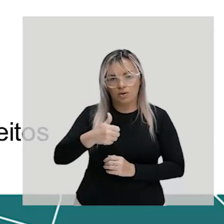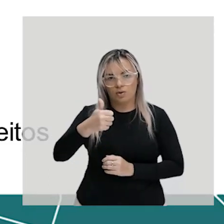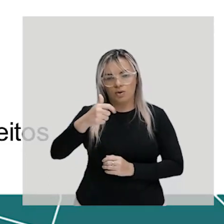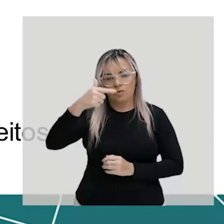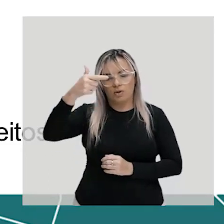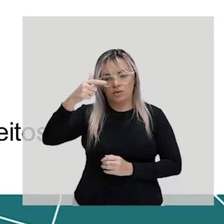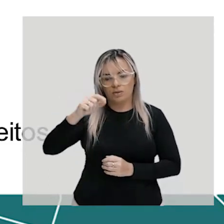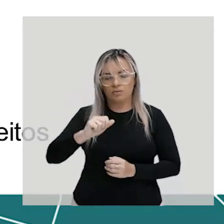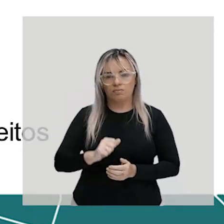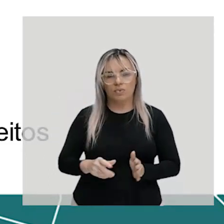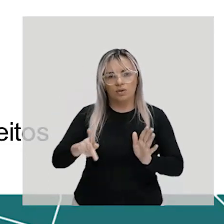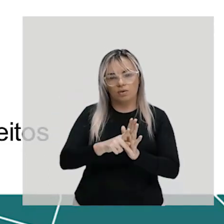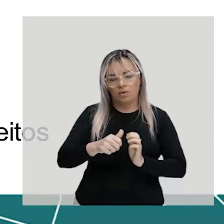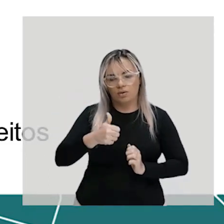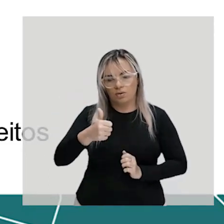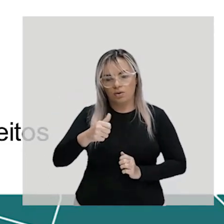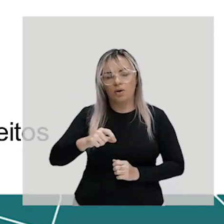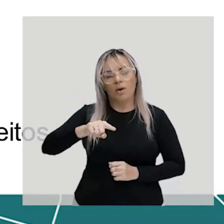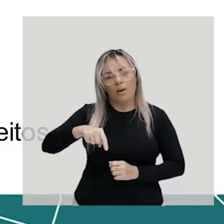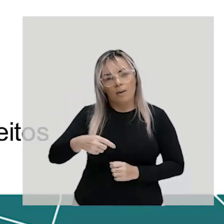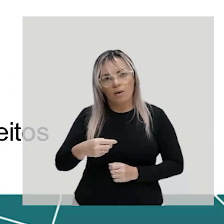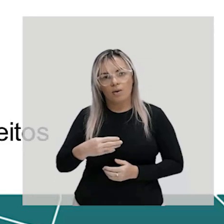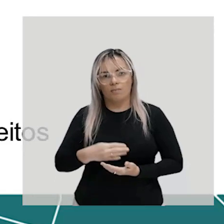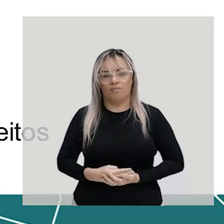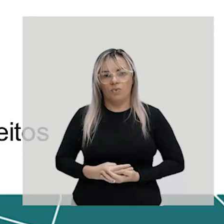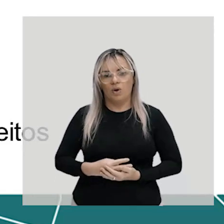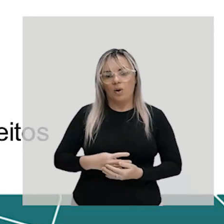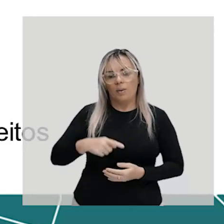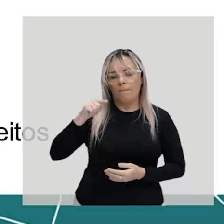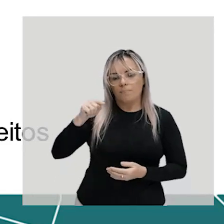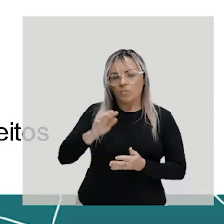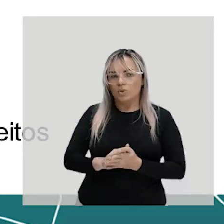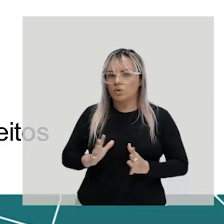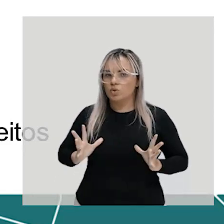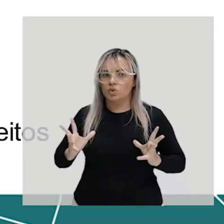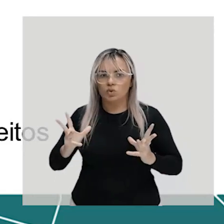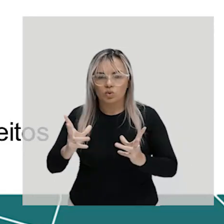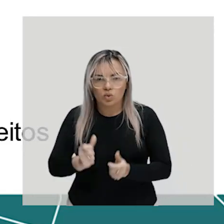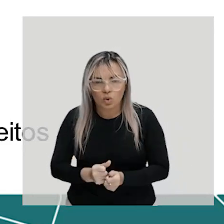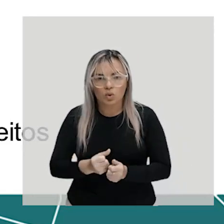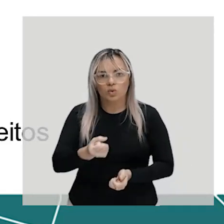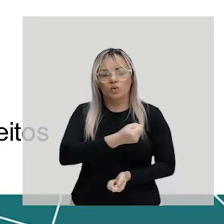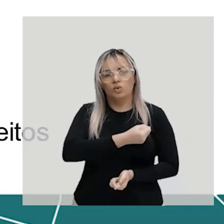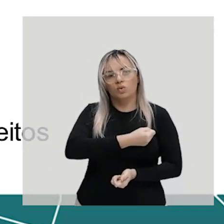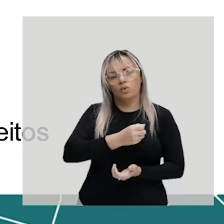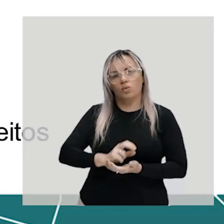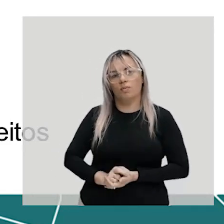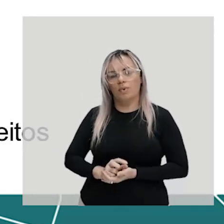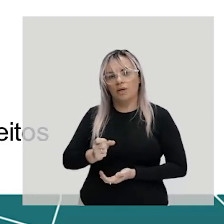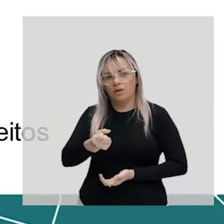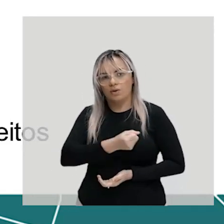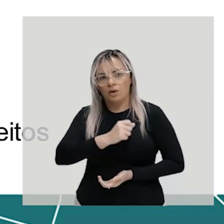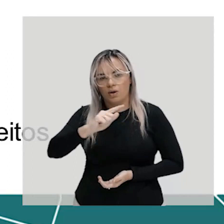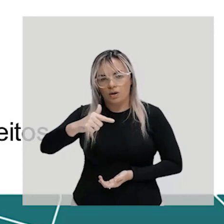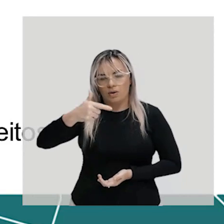quadrado 9 gente e assim sucessivamente perceba que todo natural que você leva ao quadrado isso gera o chamado quadrado